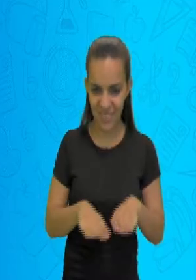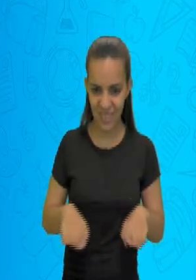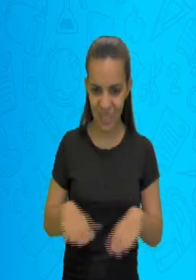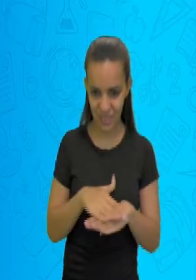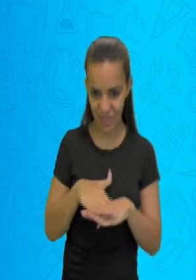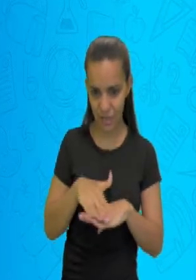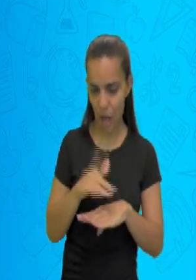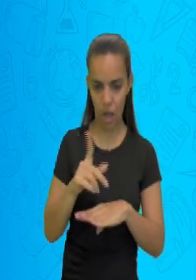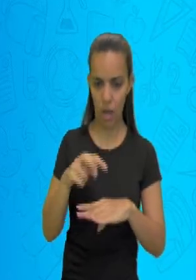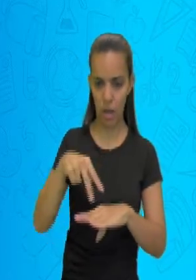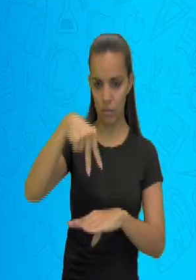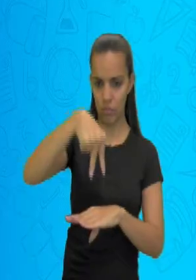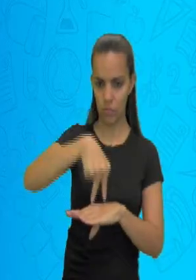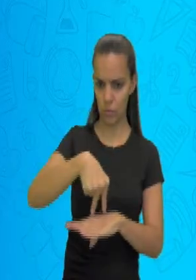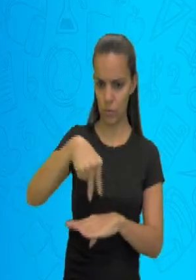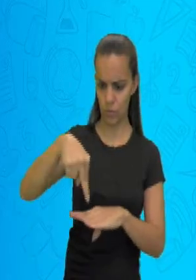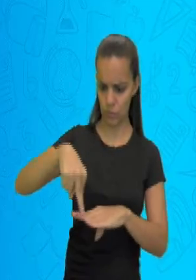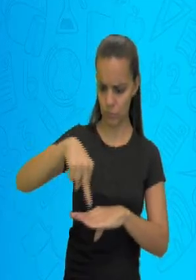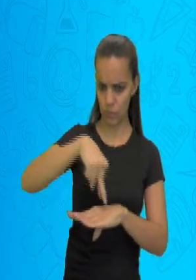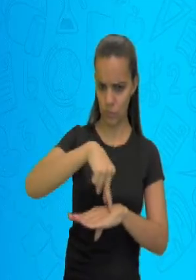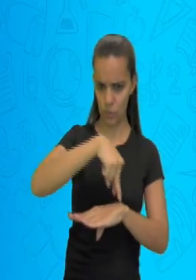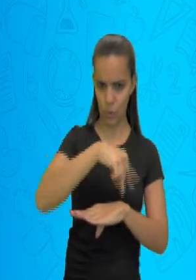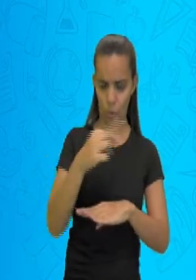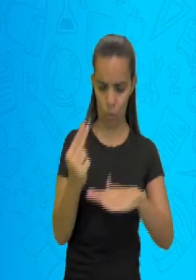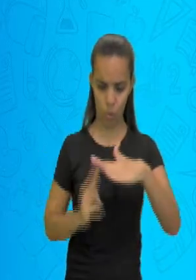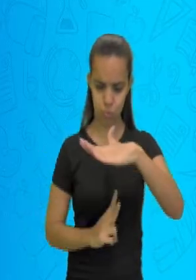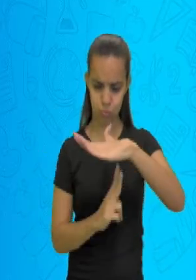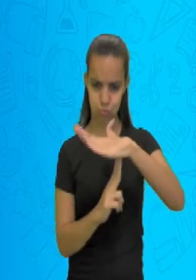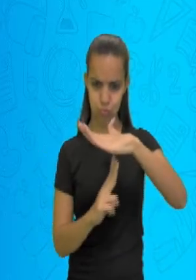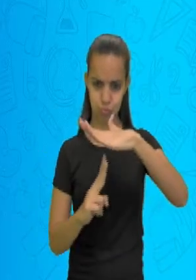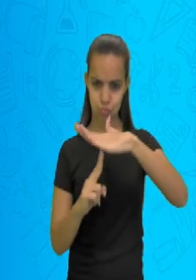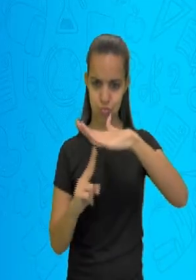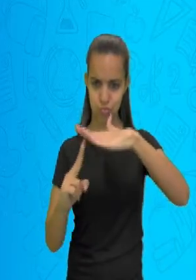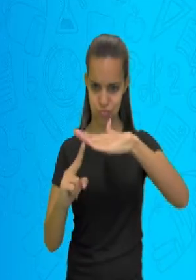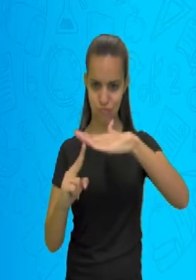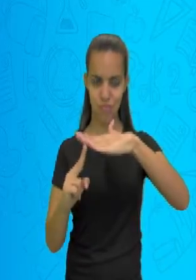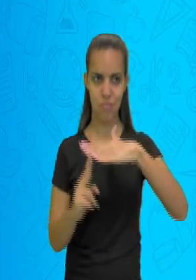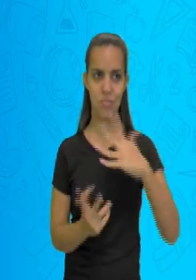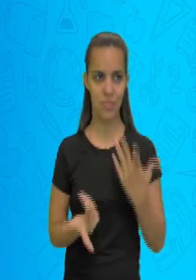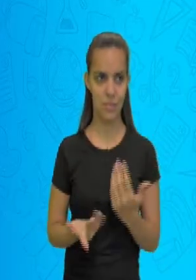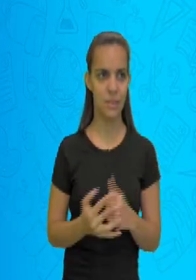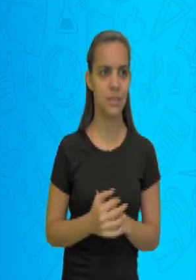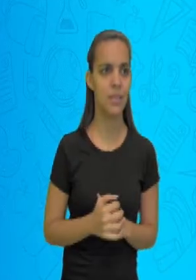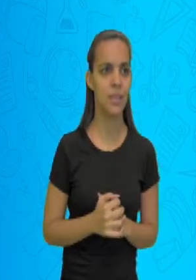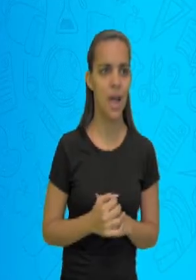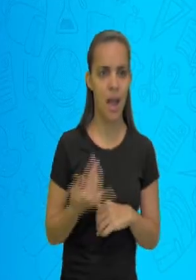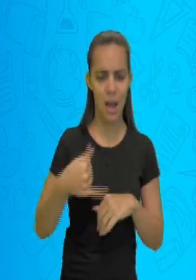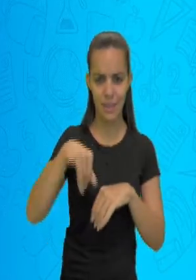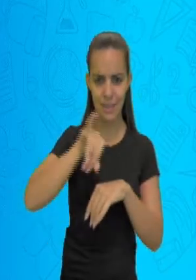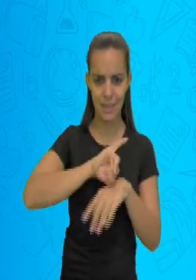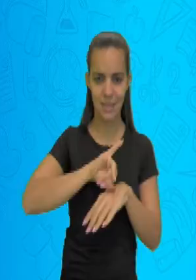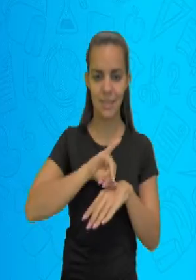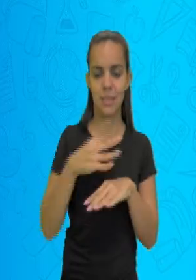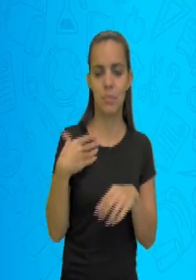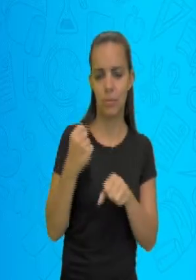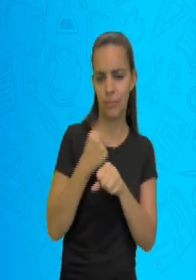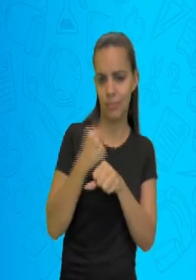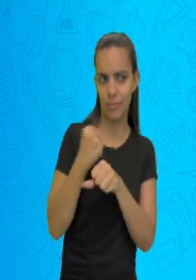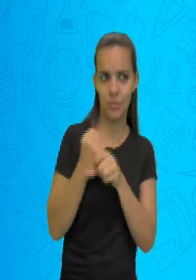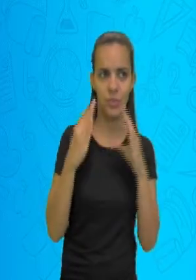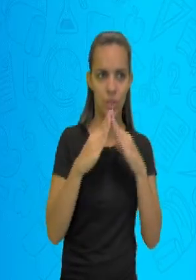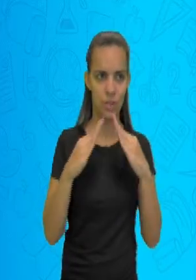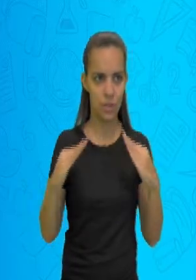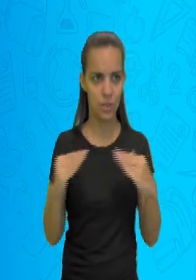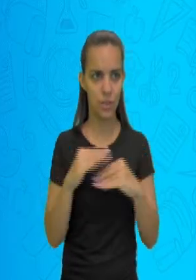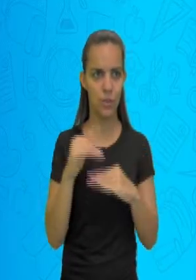levantam essas palafitas, e aí as pessoas constroem ali em cima com madeira. Ah, professora, eu poderia construir